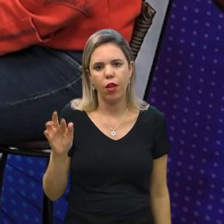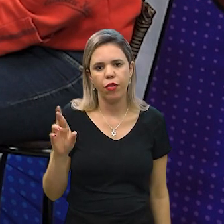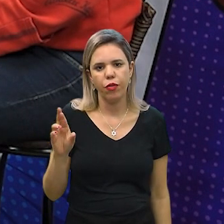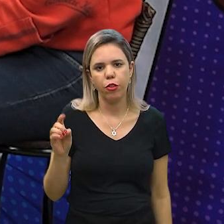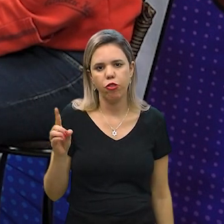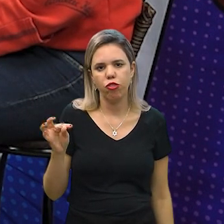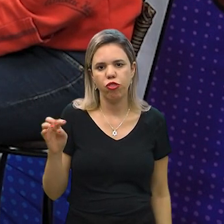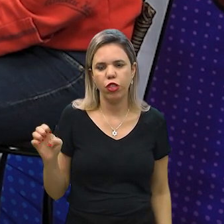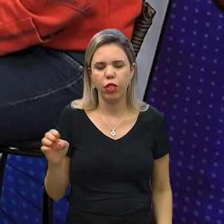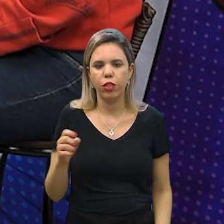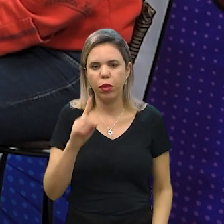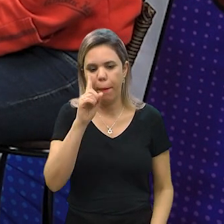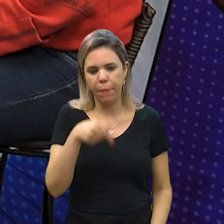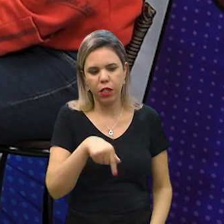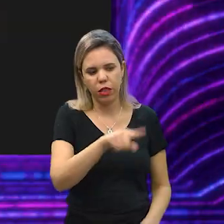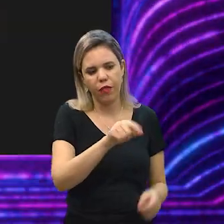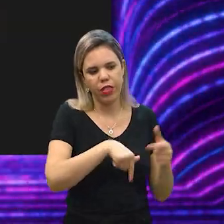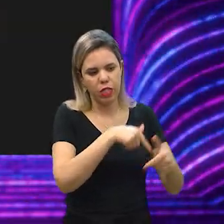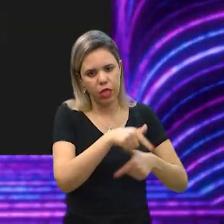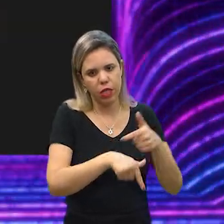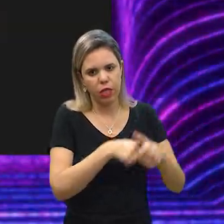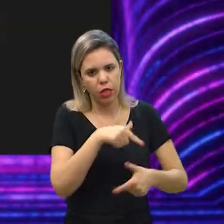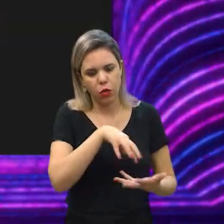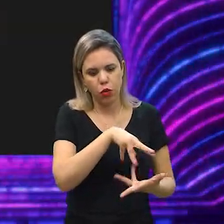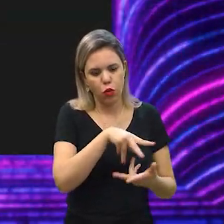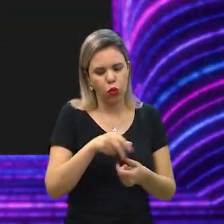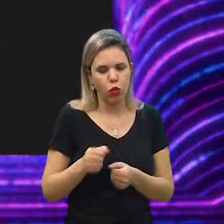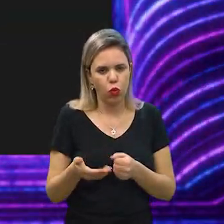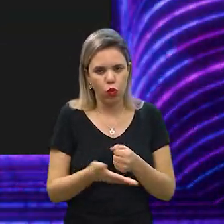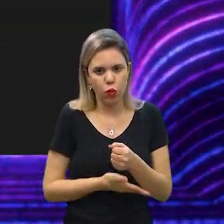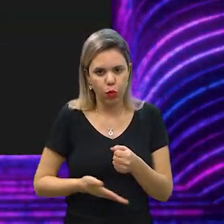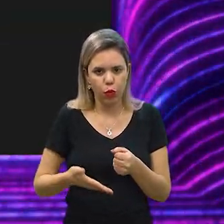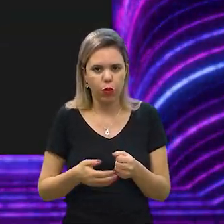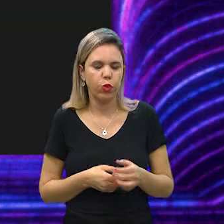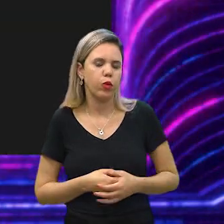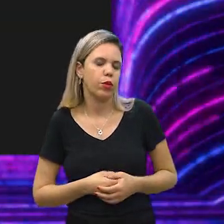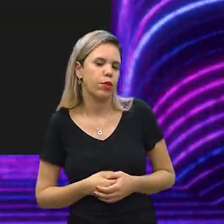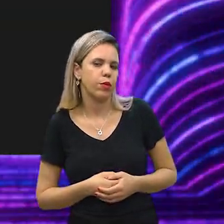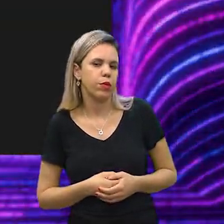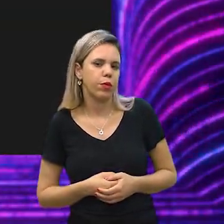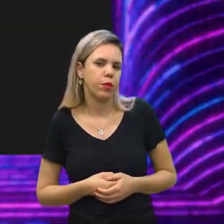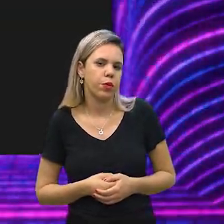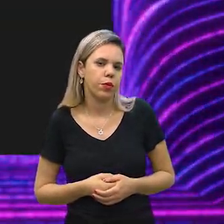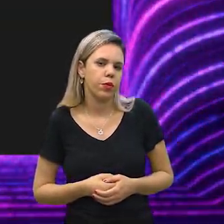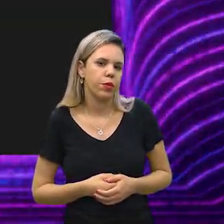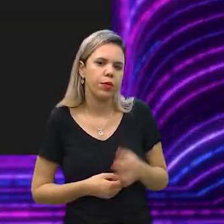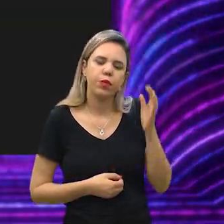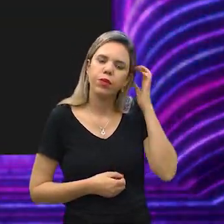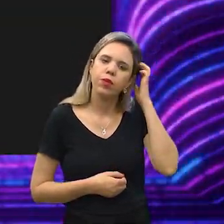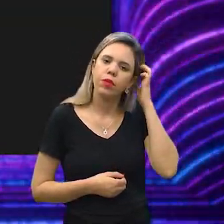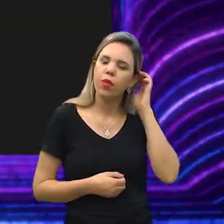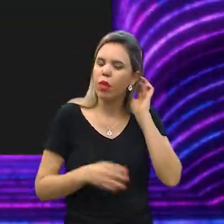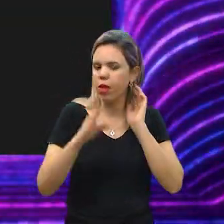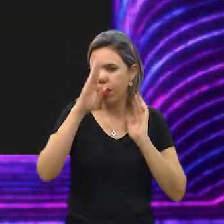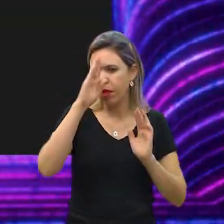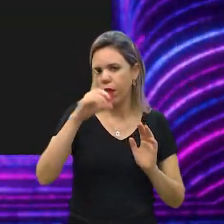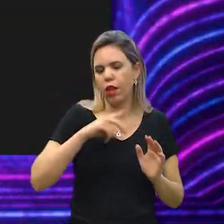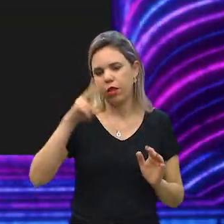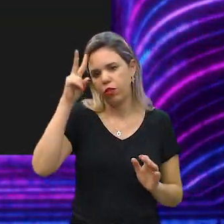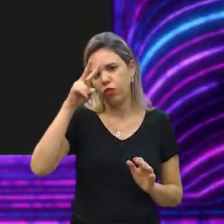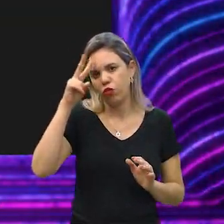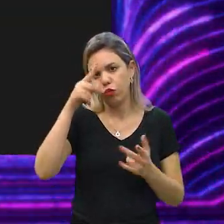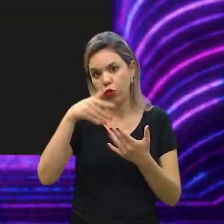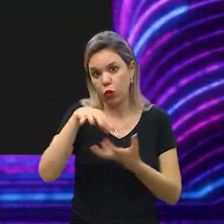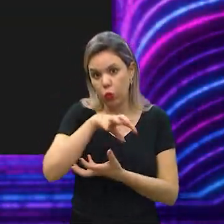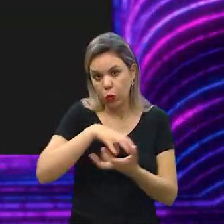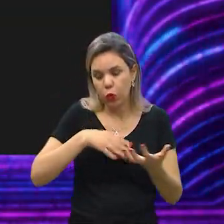fazer as tarefas lá no submundo. Então, lá tem um ponto essencial da história